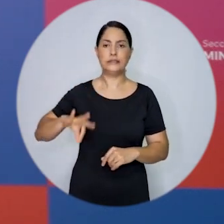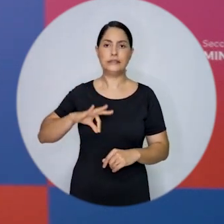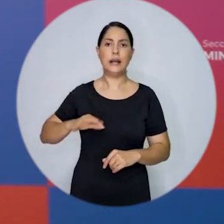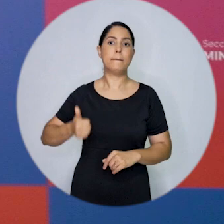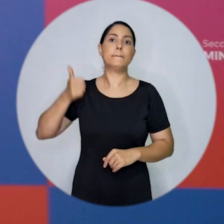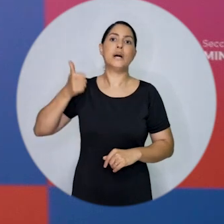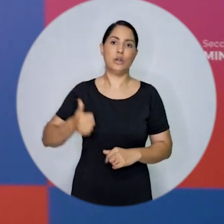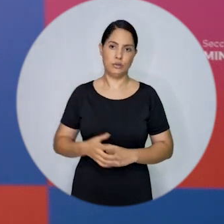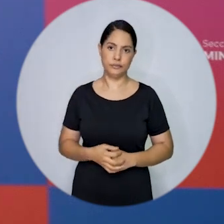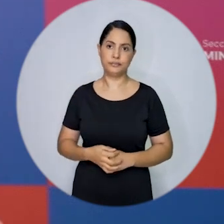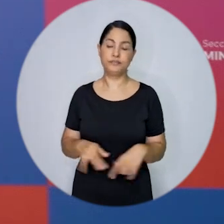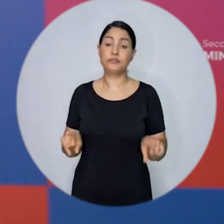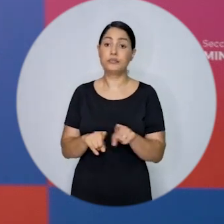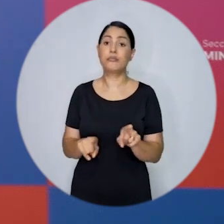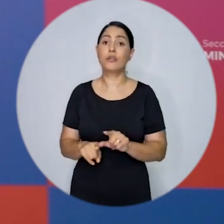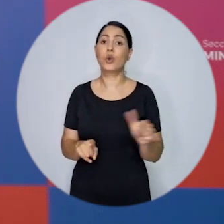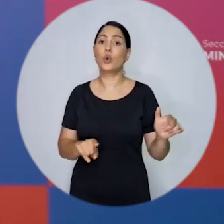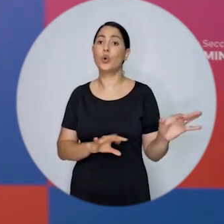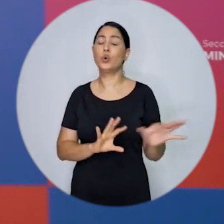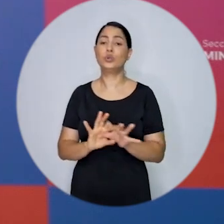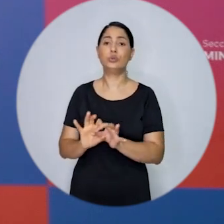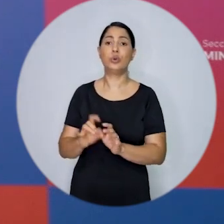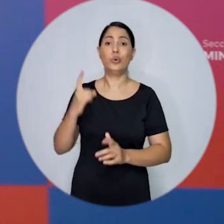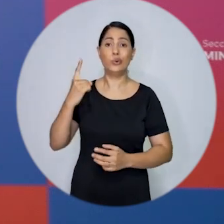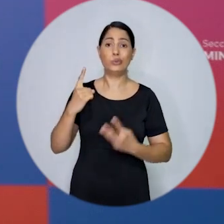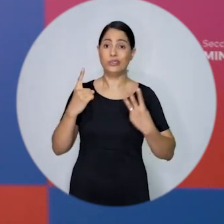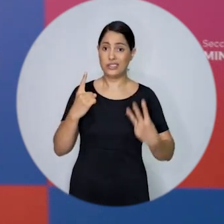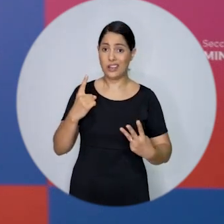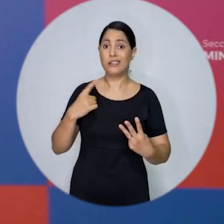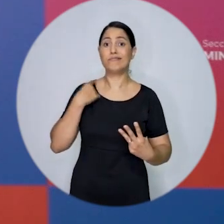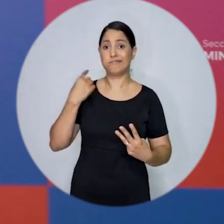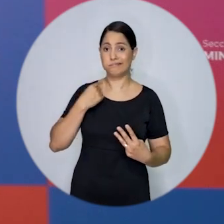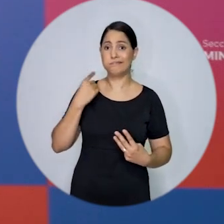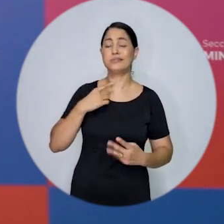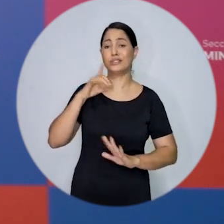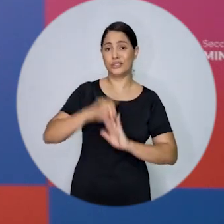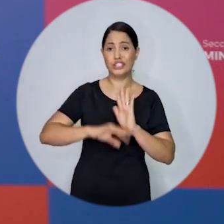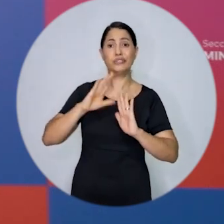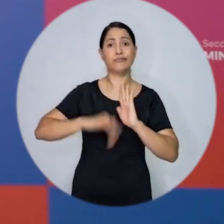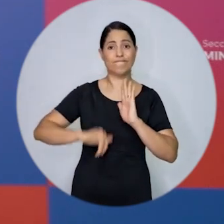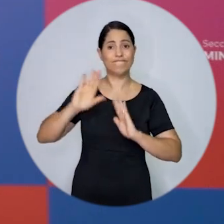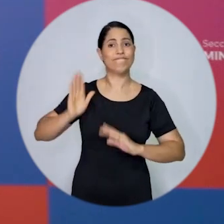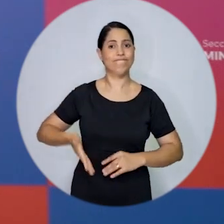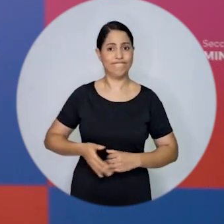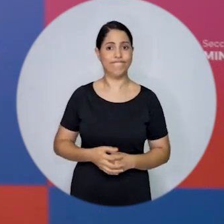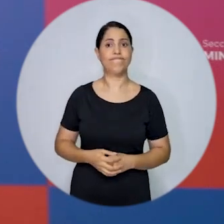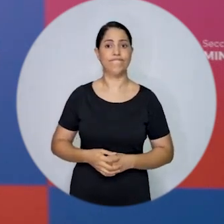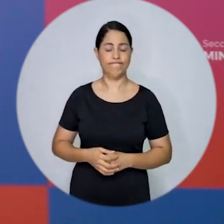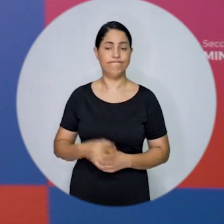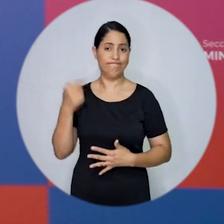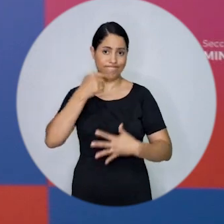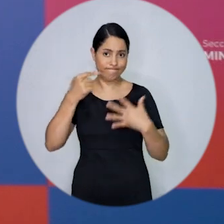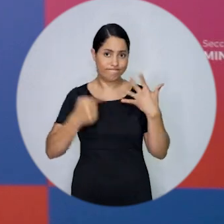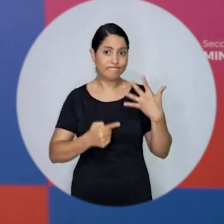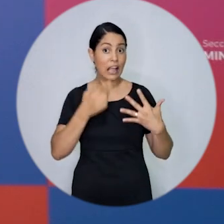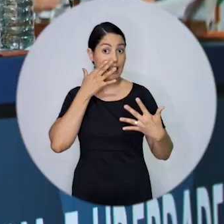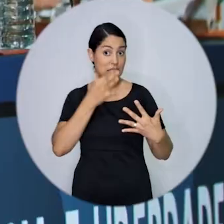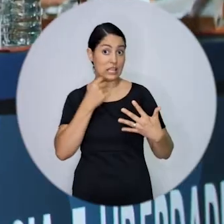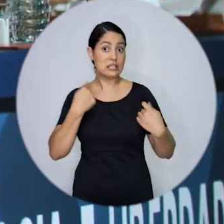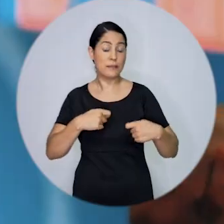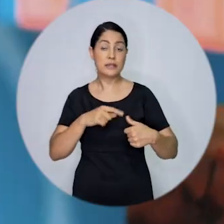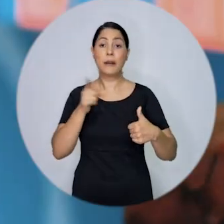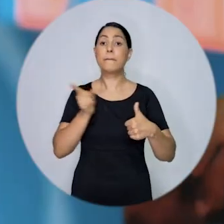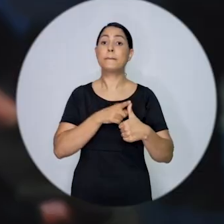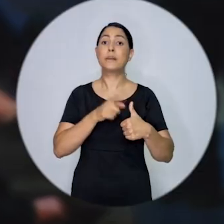melhorar sua remuneração. Outro aspecto é que 1/3 da advocacia já teve suas prerrogativas violadas. E aí, alguns pontos merecem